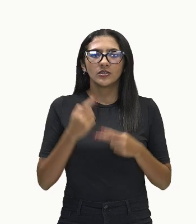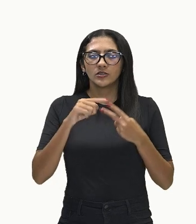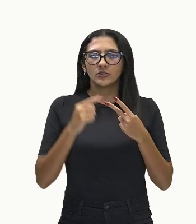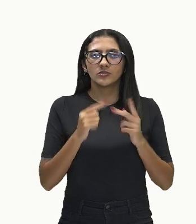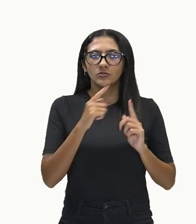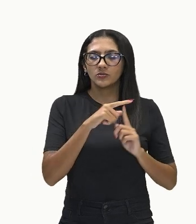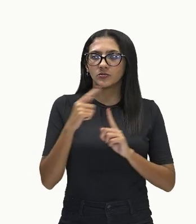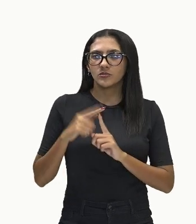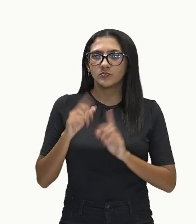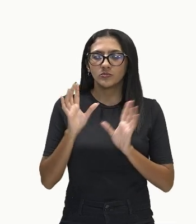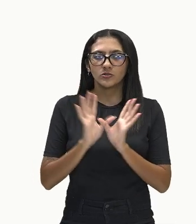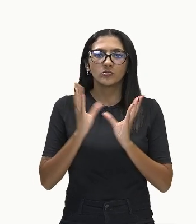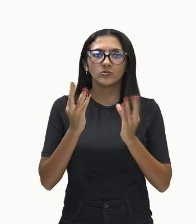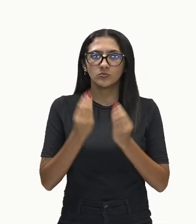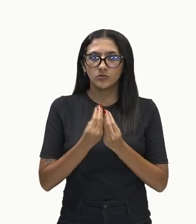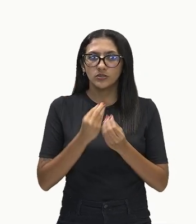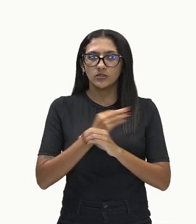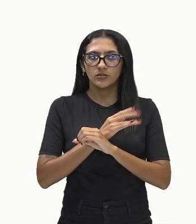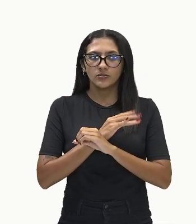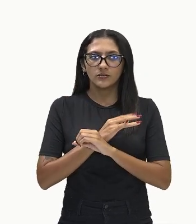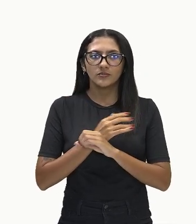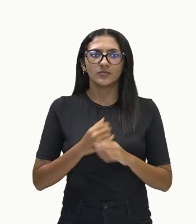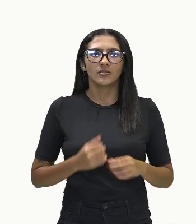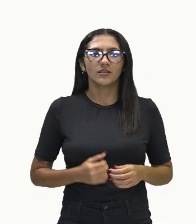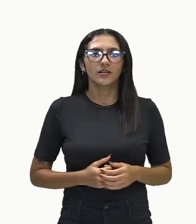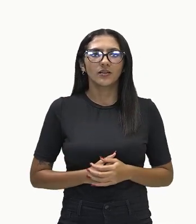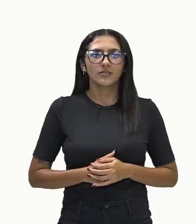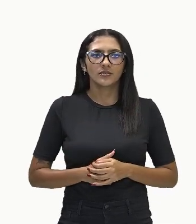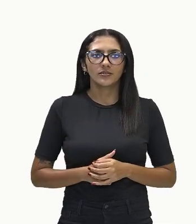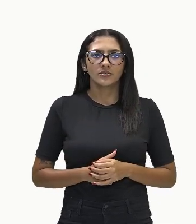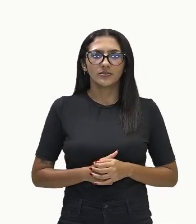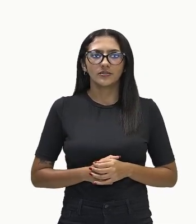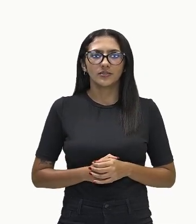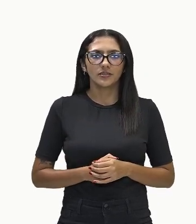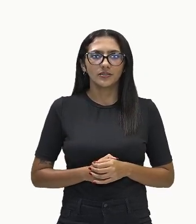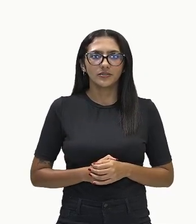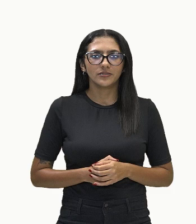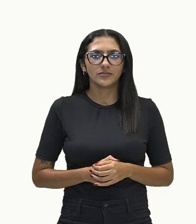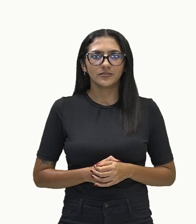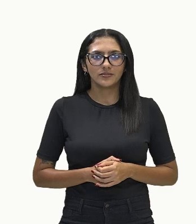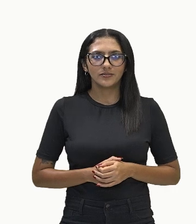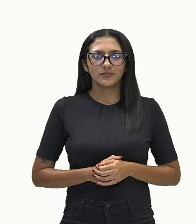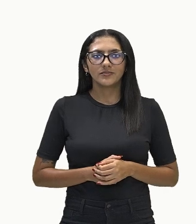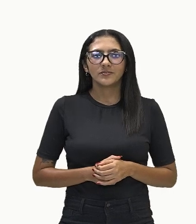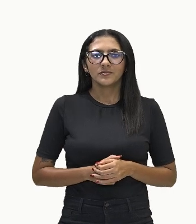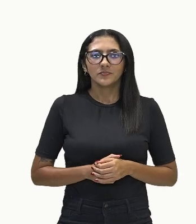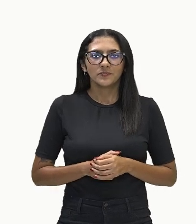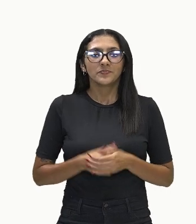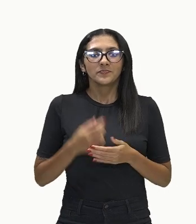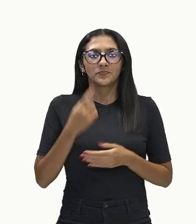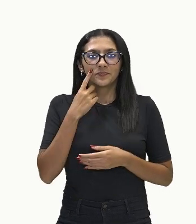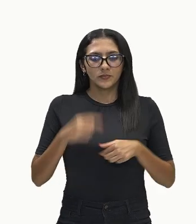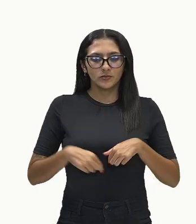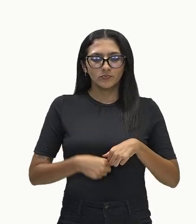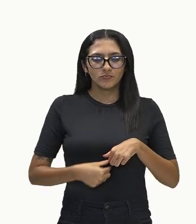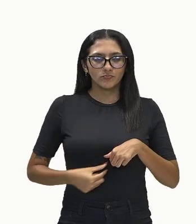desses 2 sucos, correto? Então, como vimos, o intestino delgado